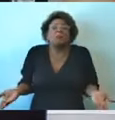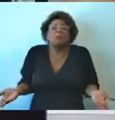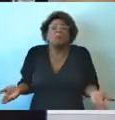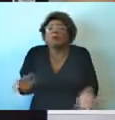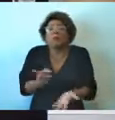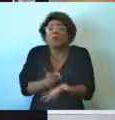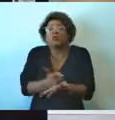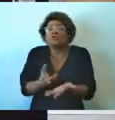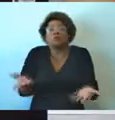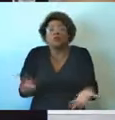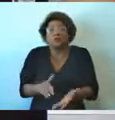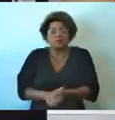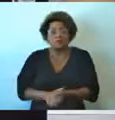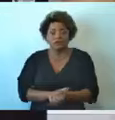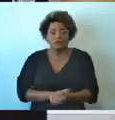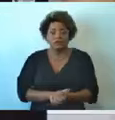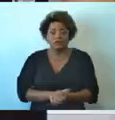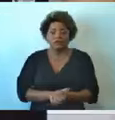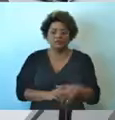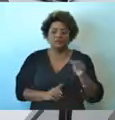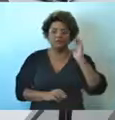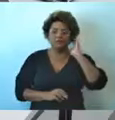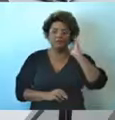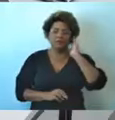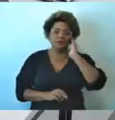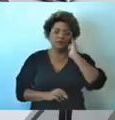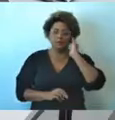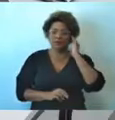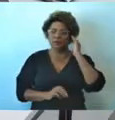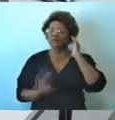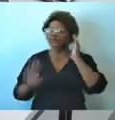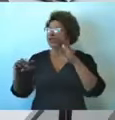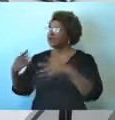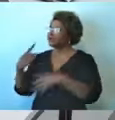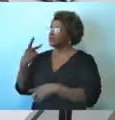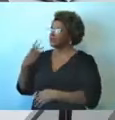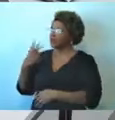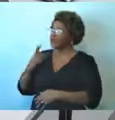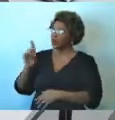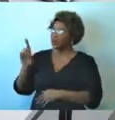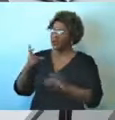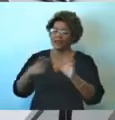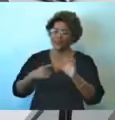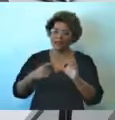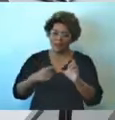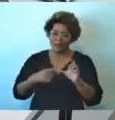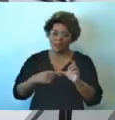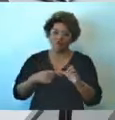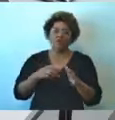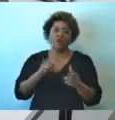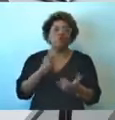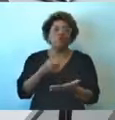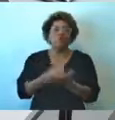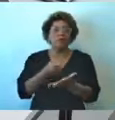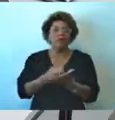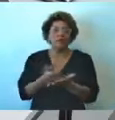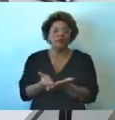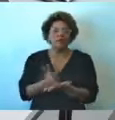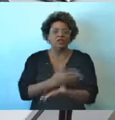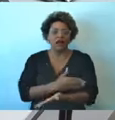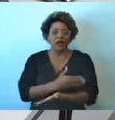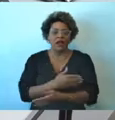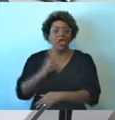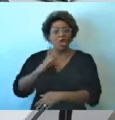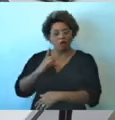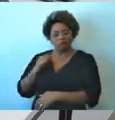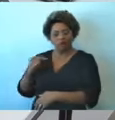a tirar essa carteirinha na BH Trans, eu tenho ela aqui, ó. Eu nunca fui cobrado numa blitz. Tá aqui, ó. Pode ver, ó. BH